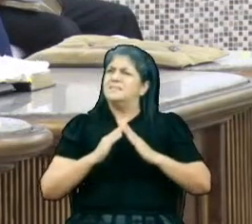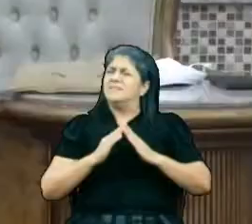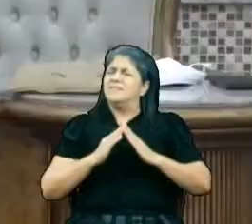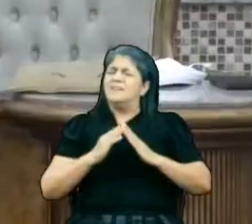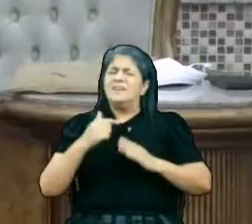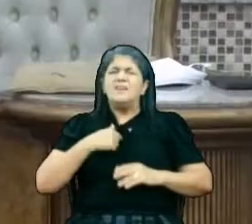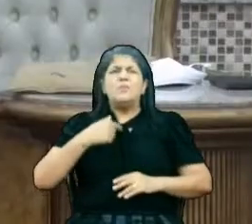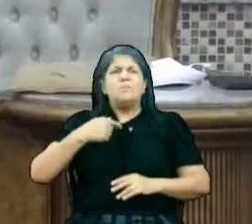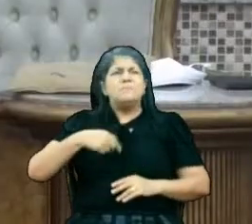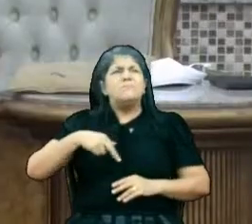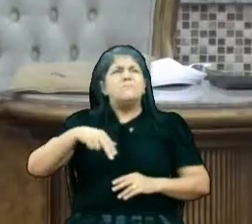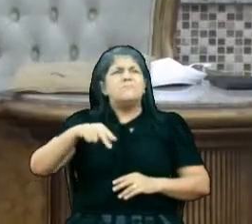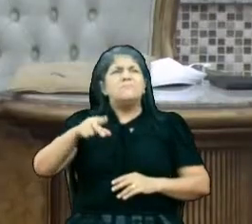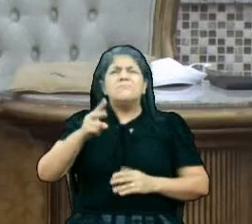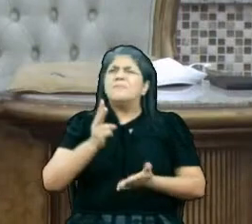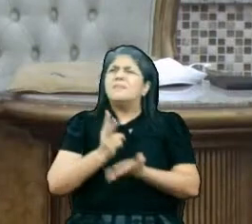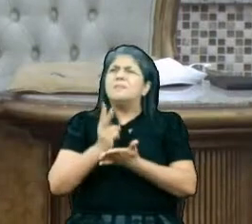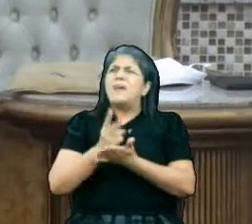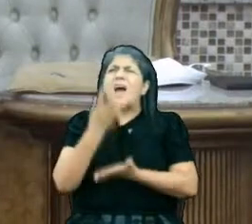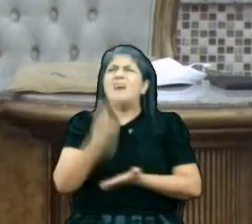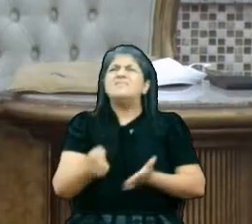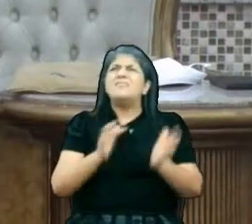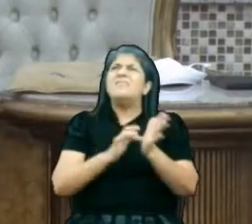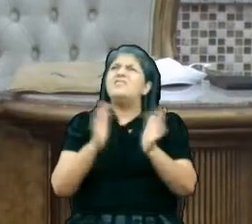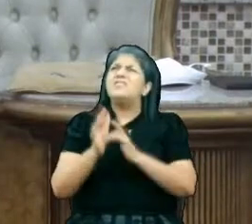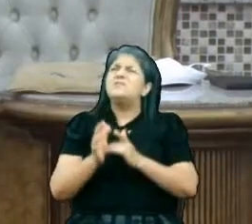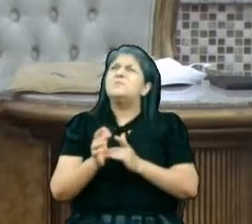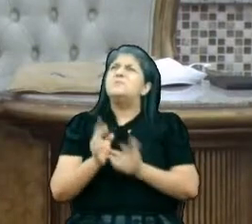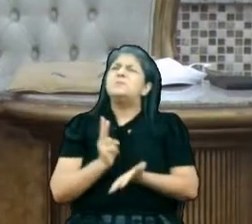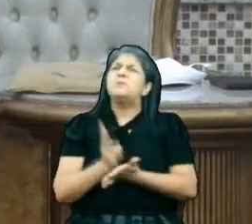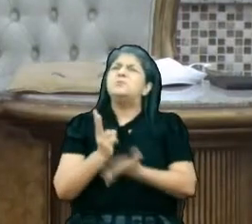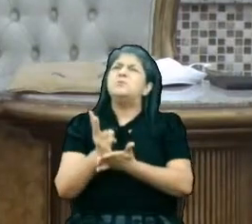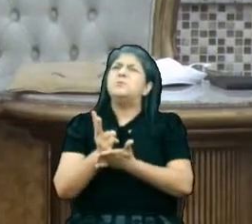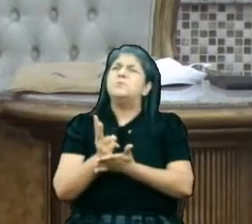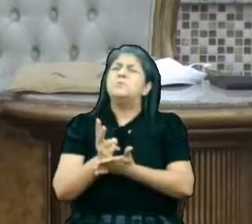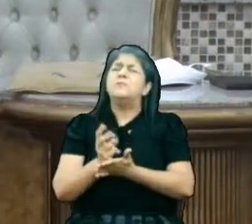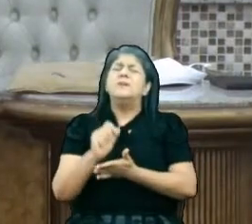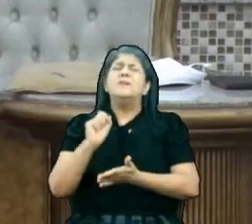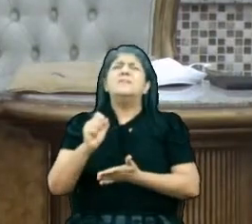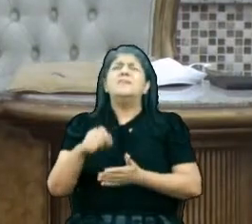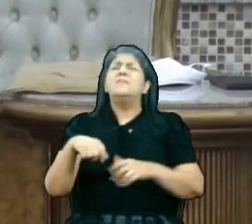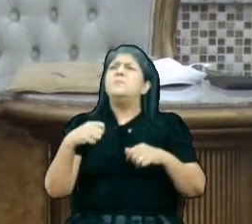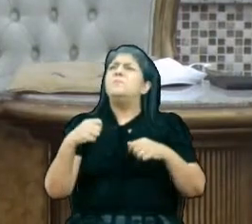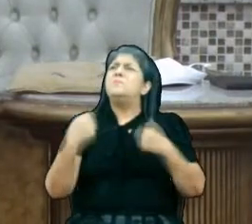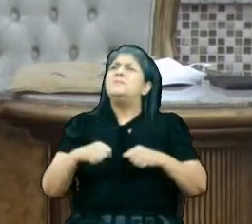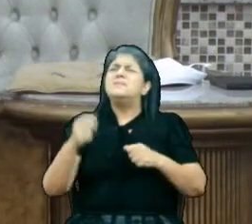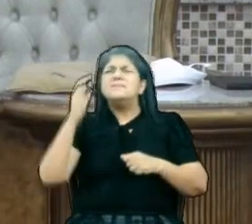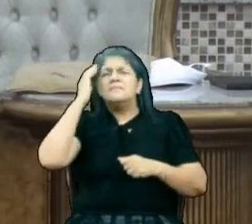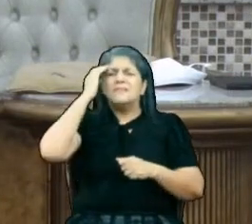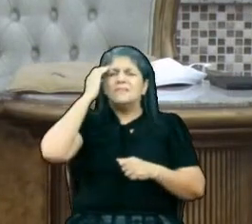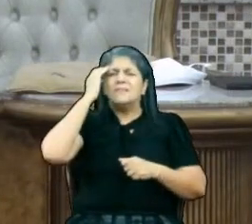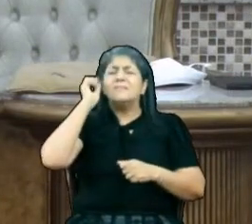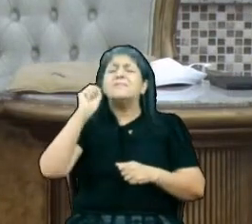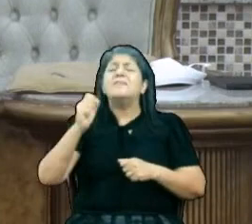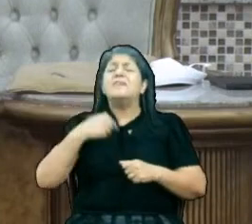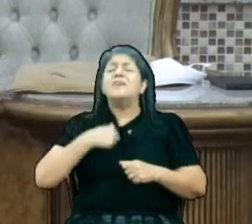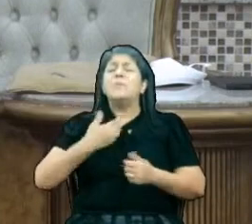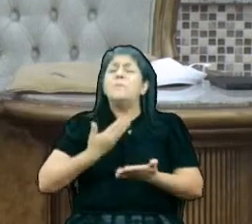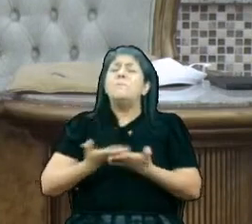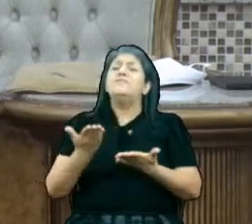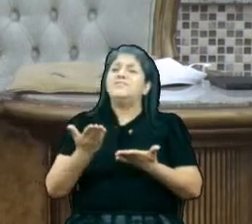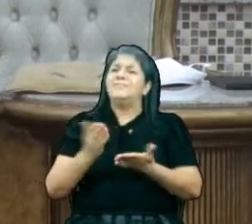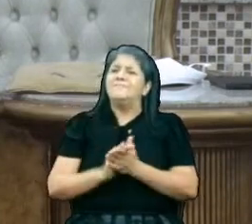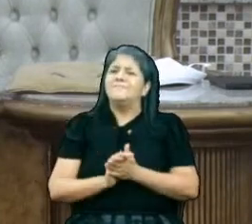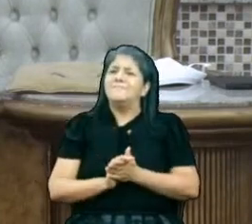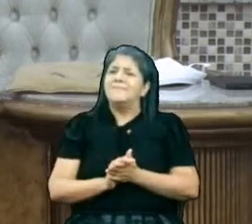na minha caminhada espiritual e que eu preciso rever esse valor hoje E aí Hum